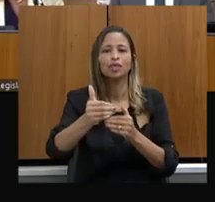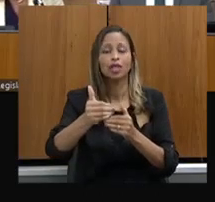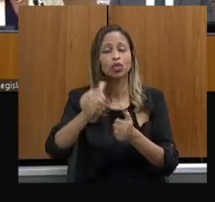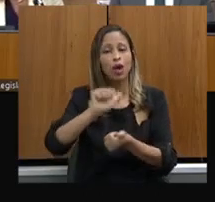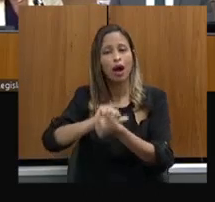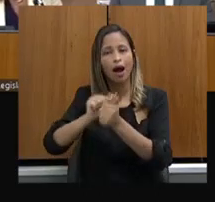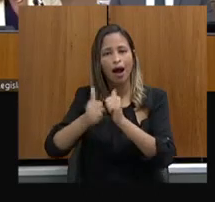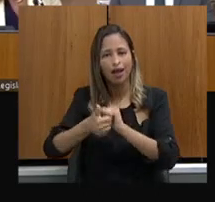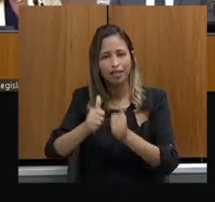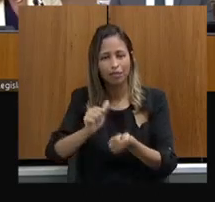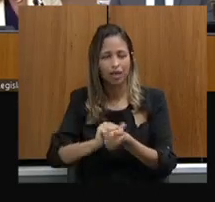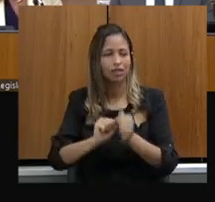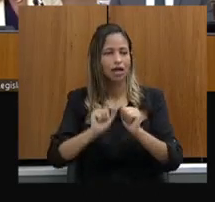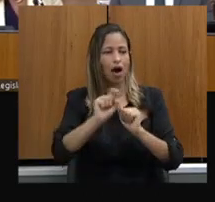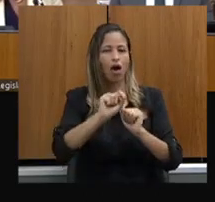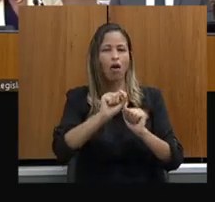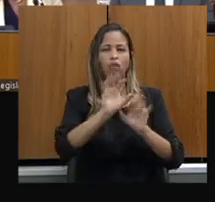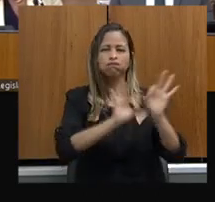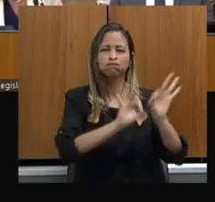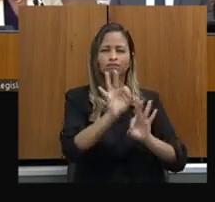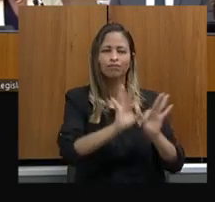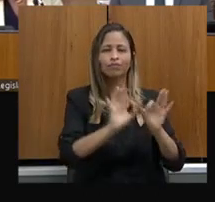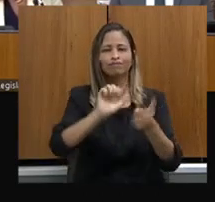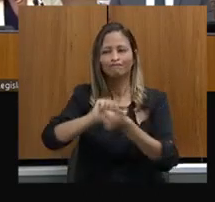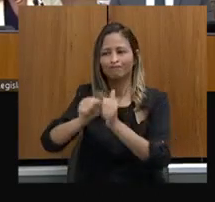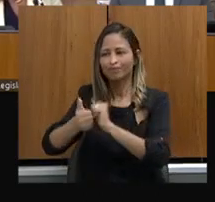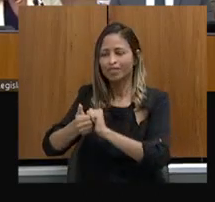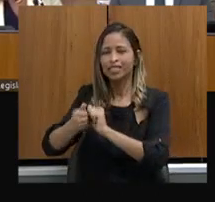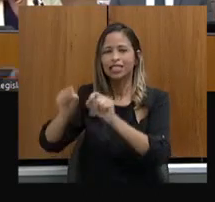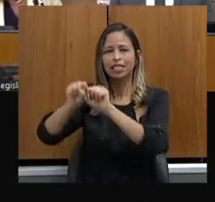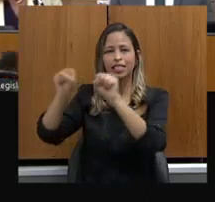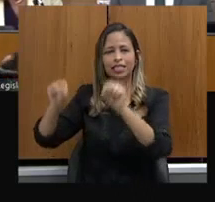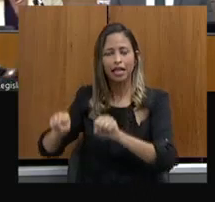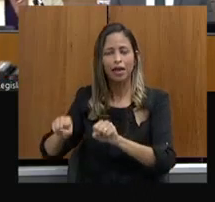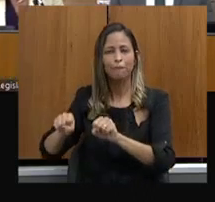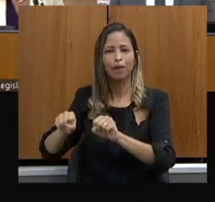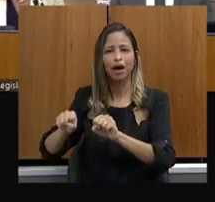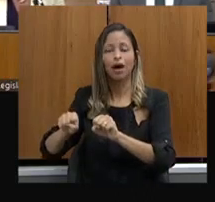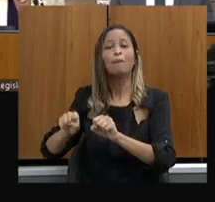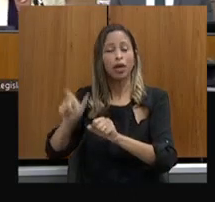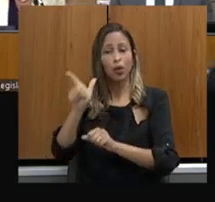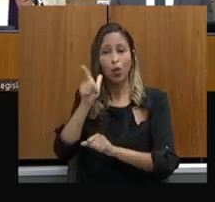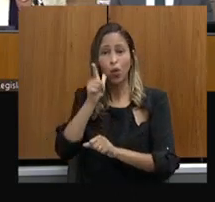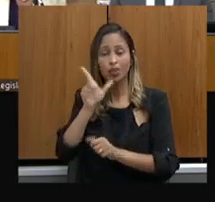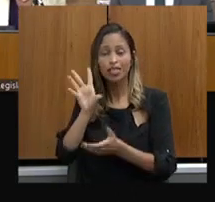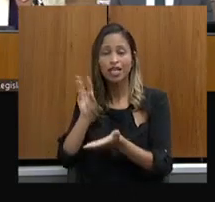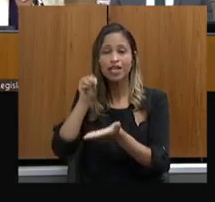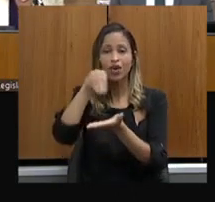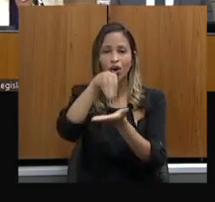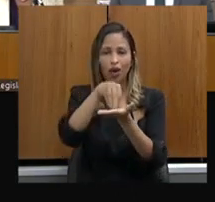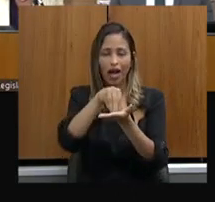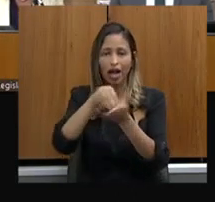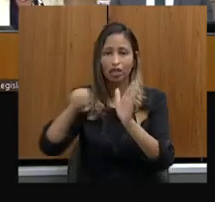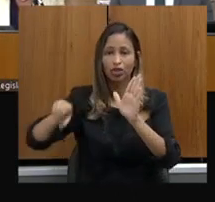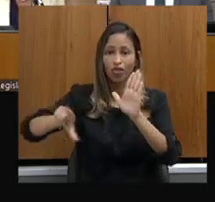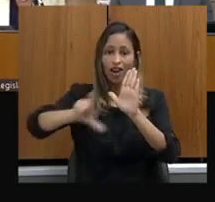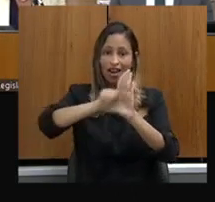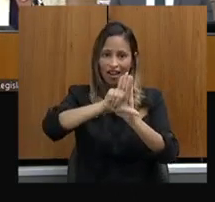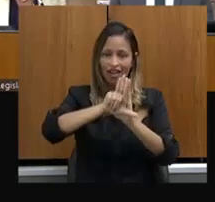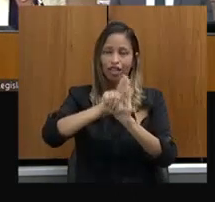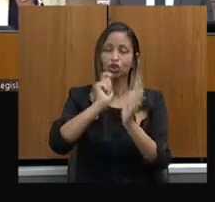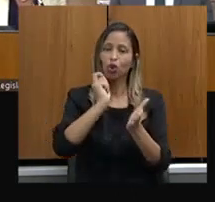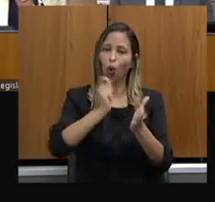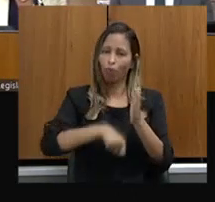sua adaptação seja de regulamento seja de sistemas para efetiva implantação da nova lei de citações